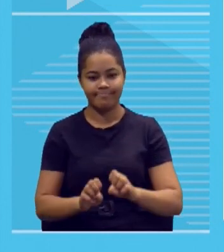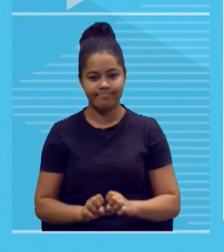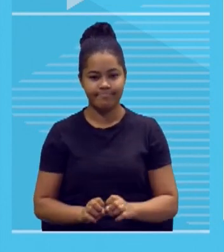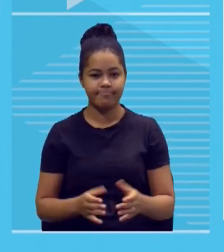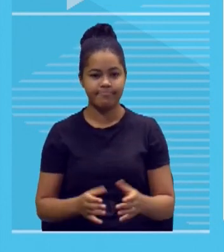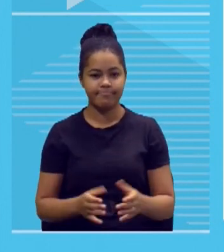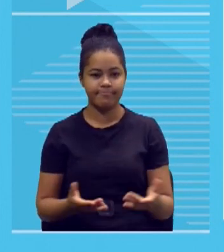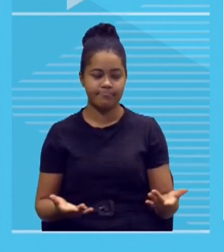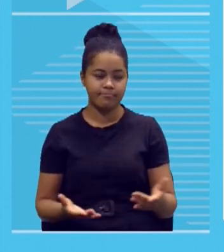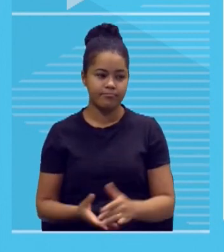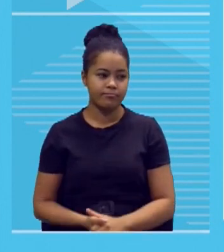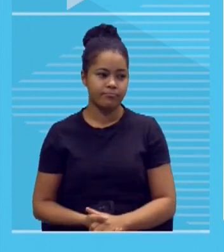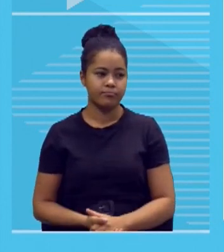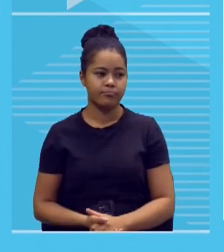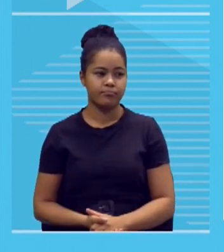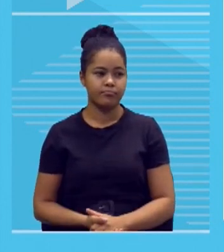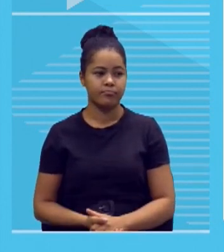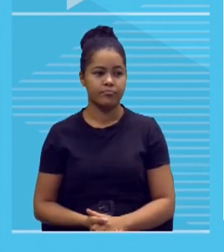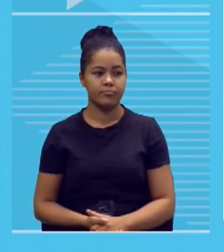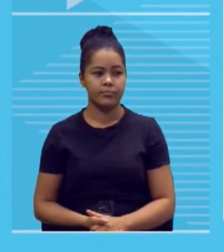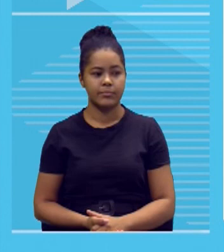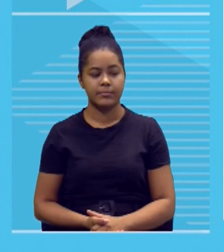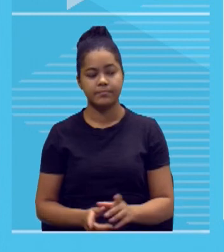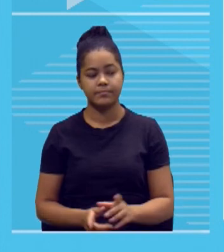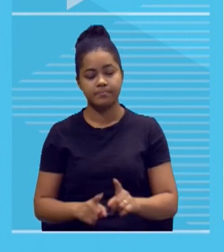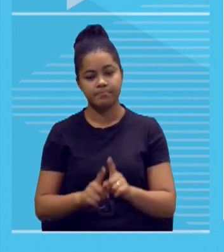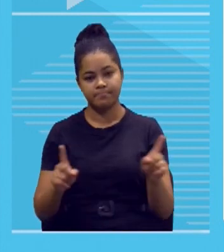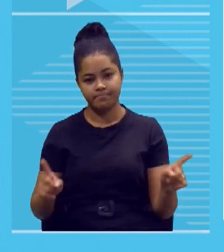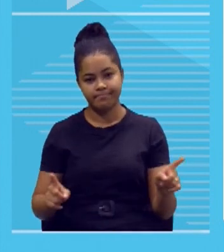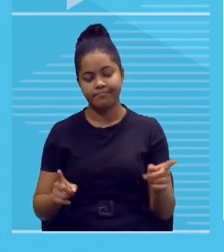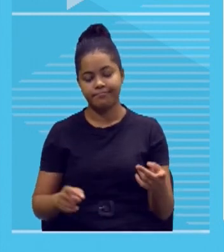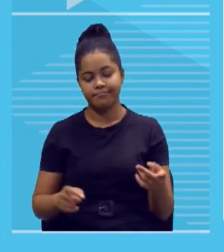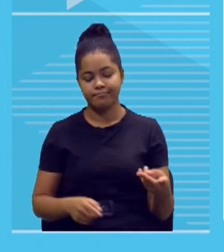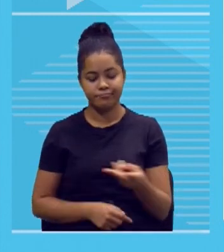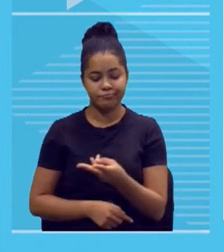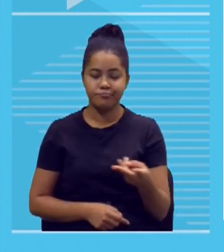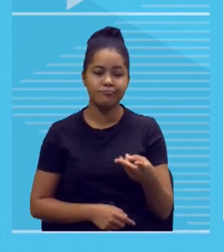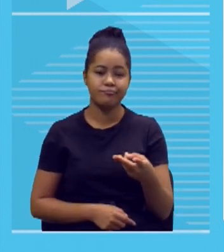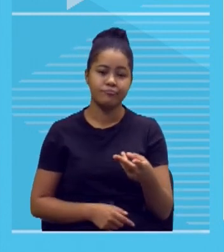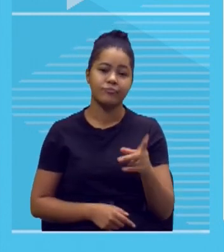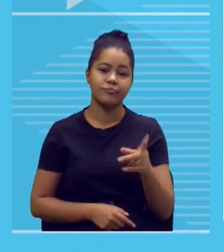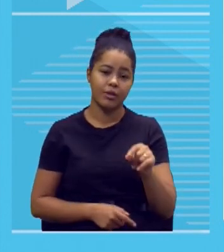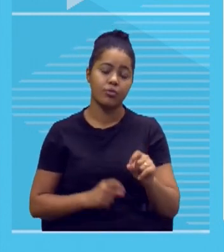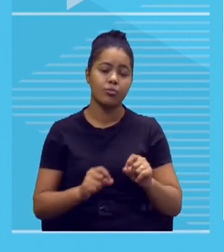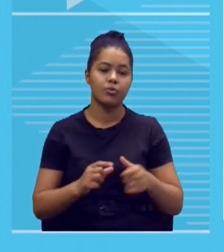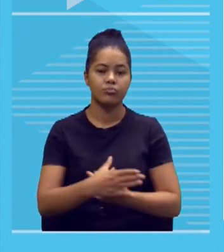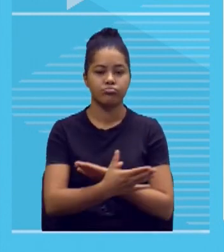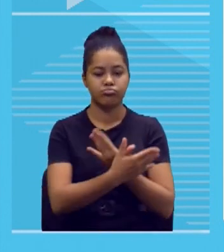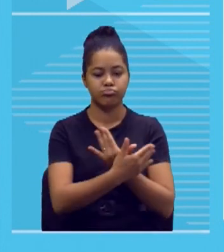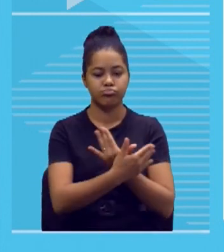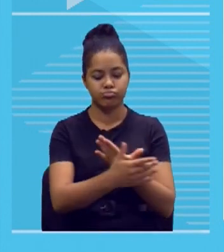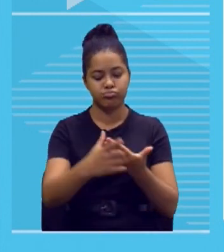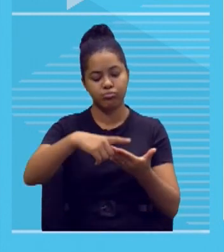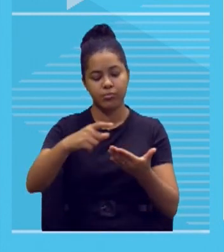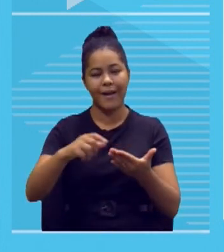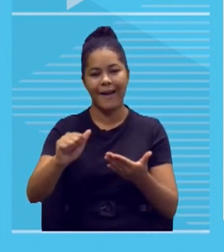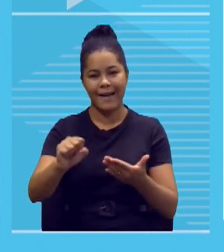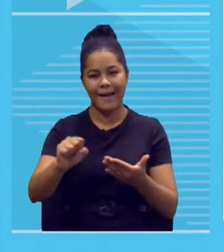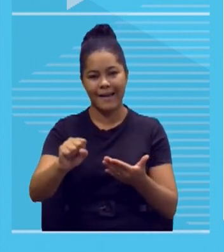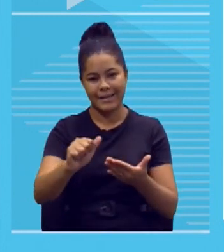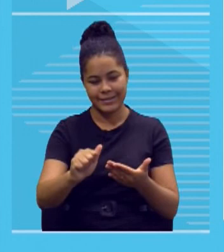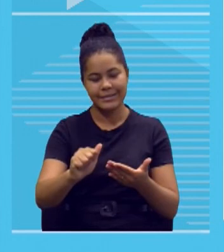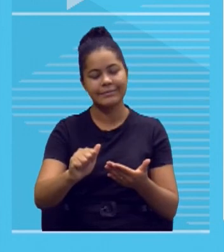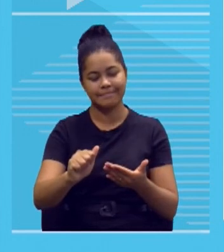comprar as lá tem nada a ver mas todas duas são Asa e como toda e